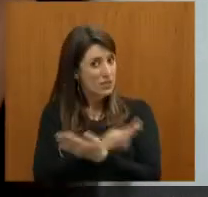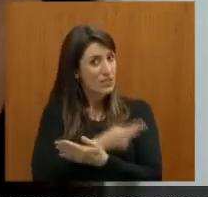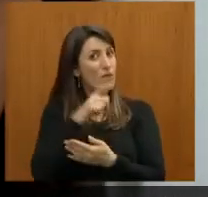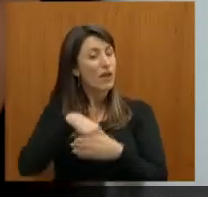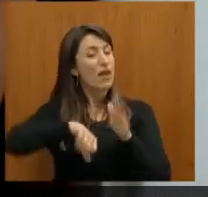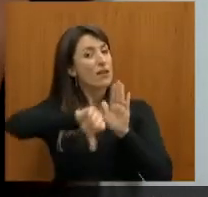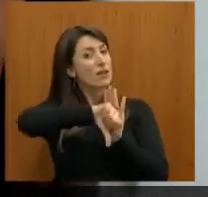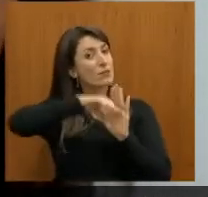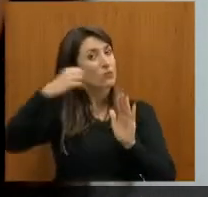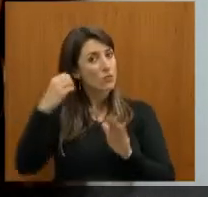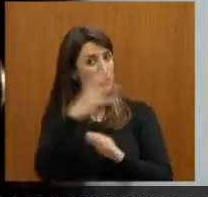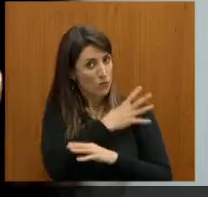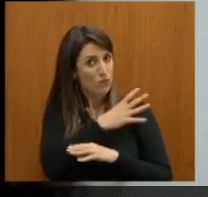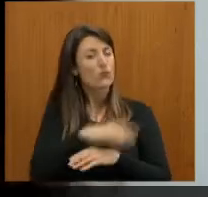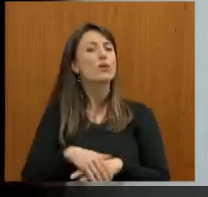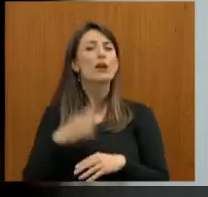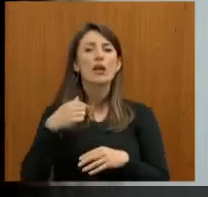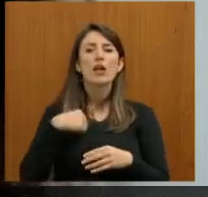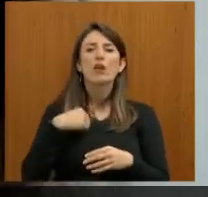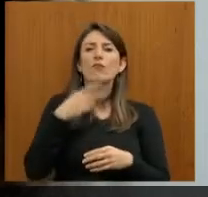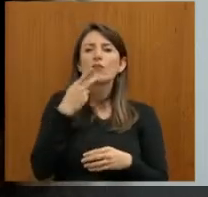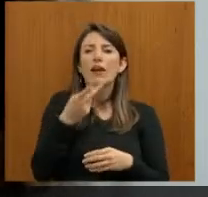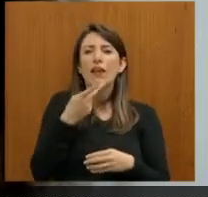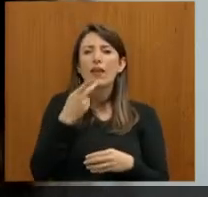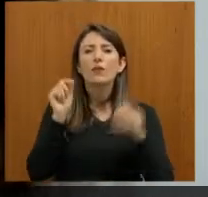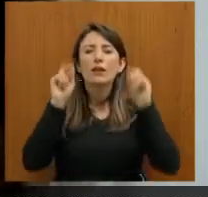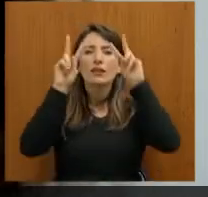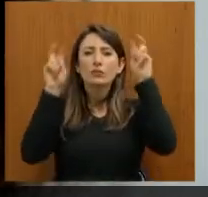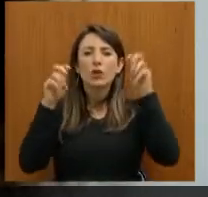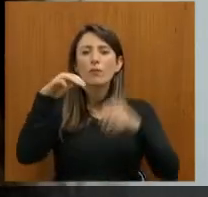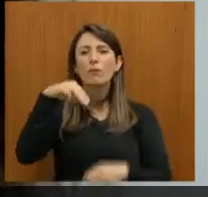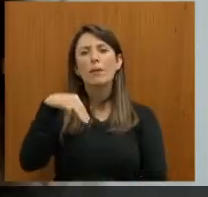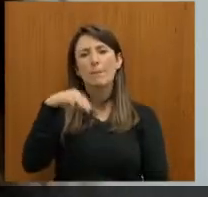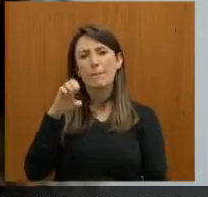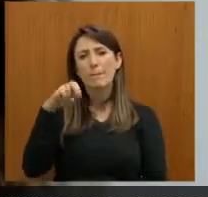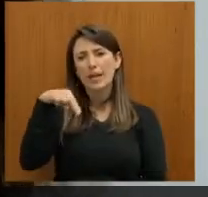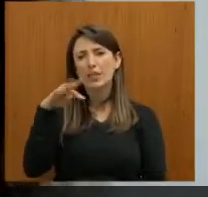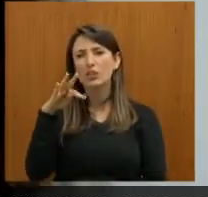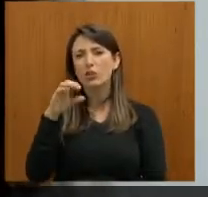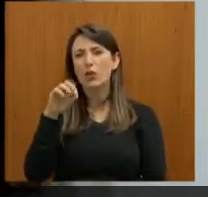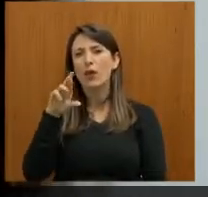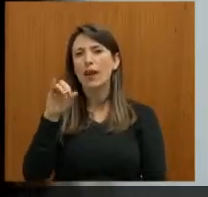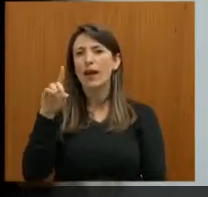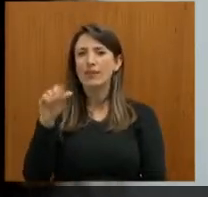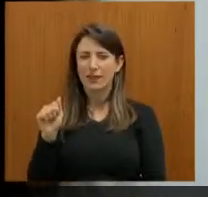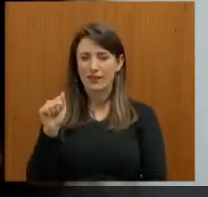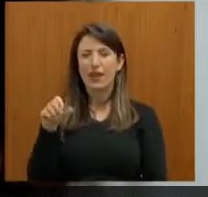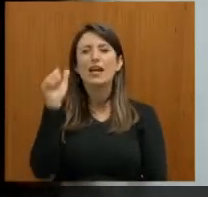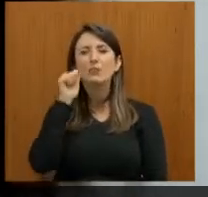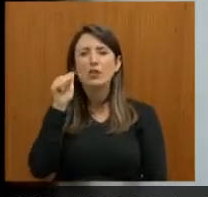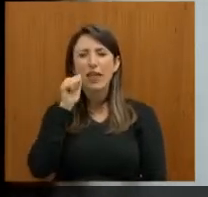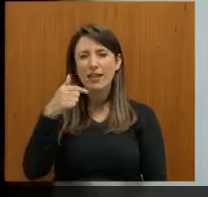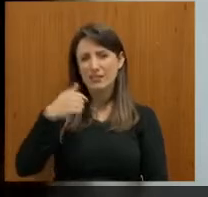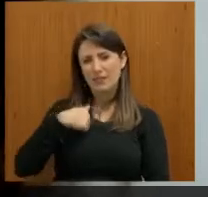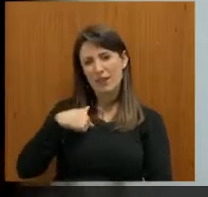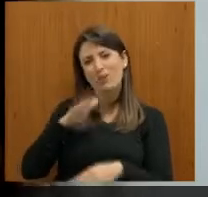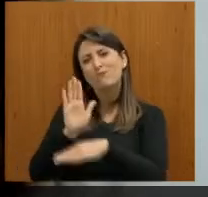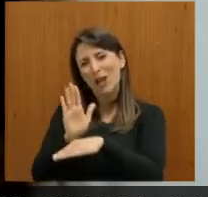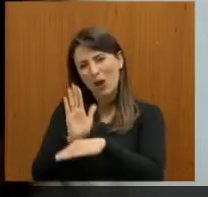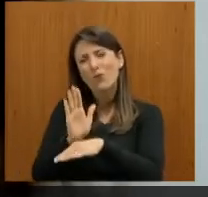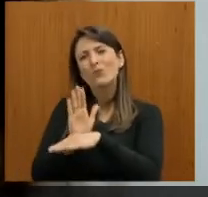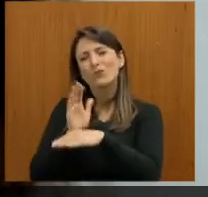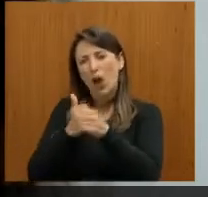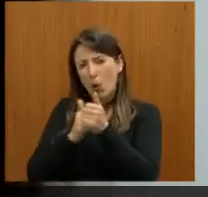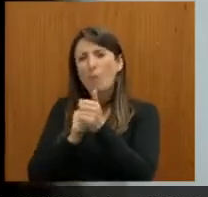que eu cheguei a falar aqui sobre o momento Dourada eu falo das minhas mulheres como uma entrada Todas aquelas que eu